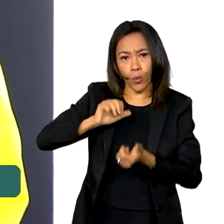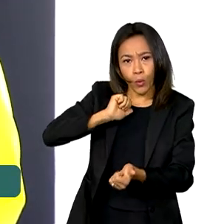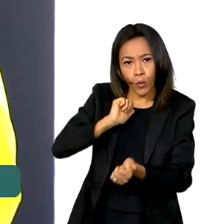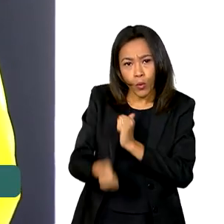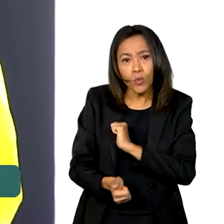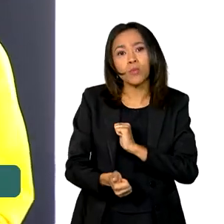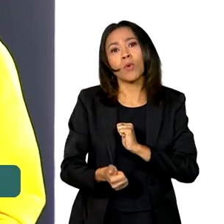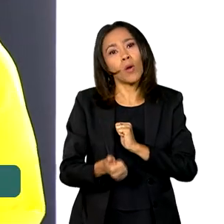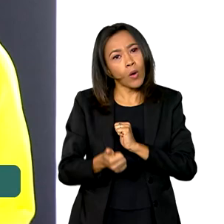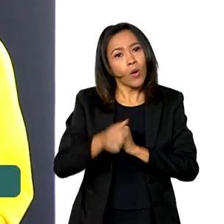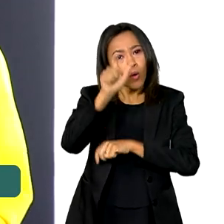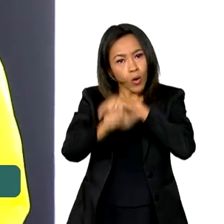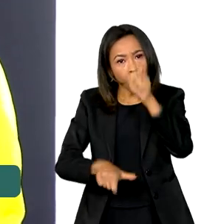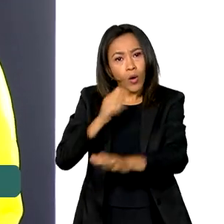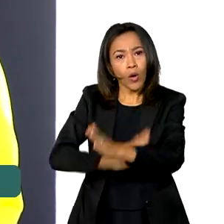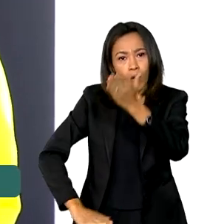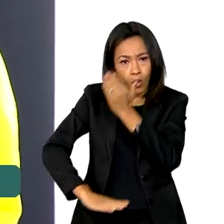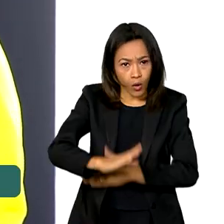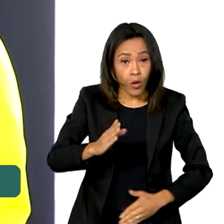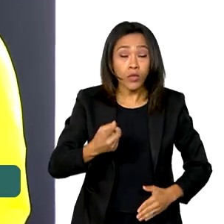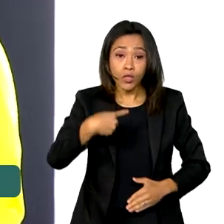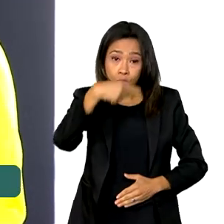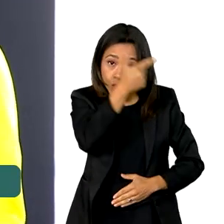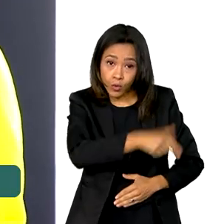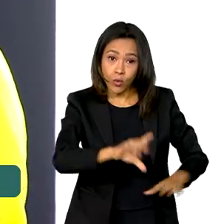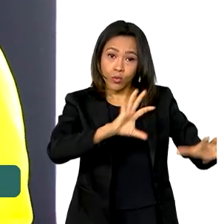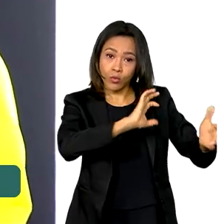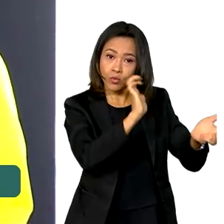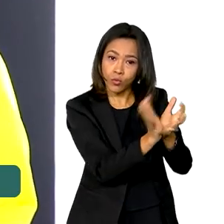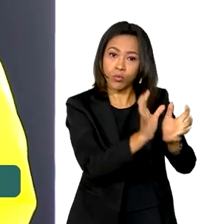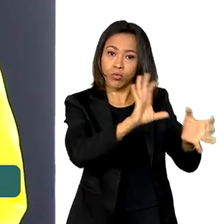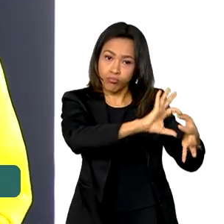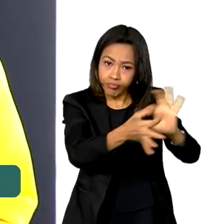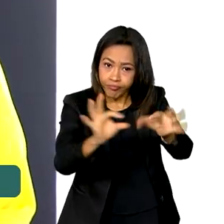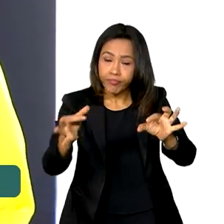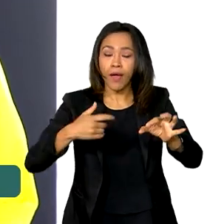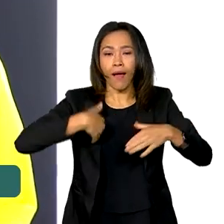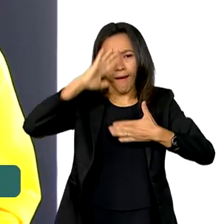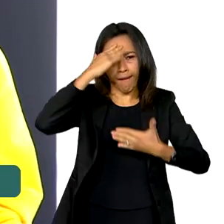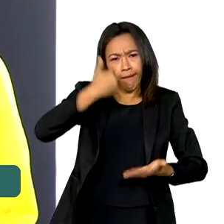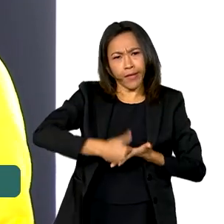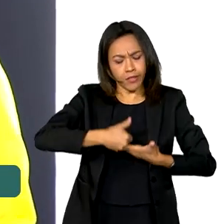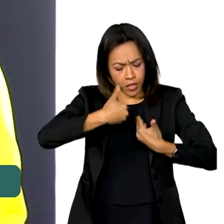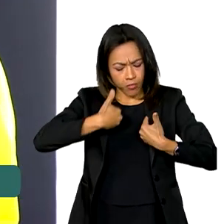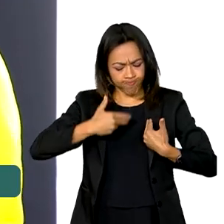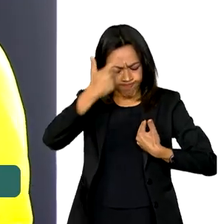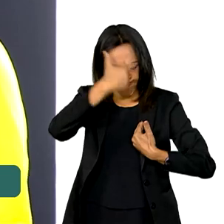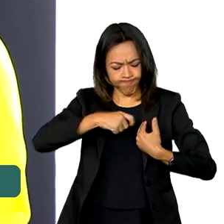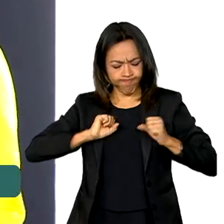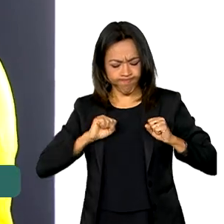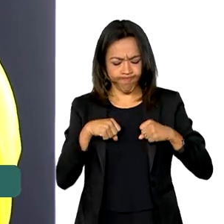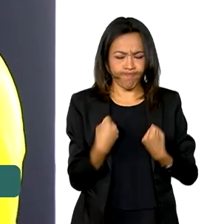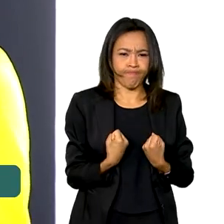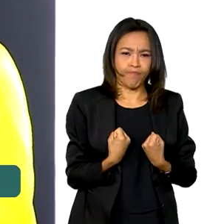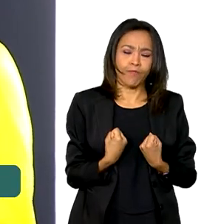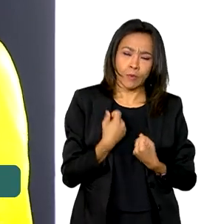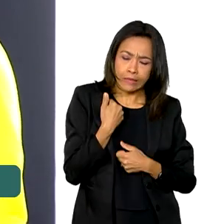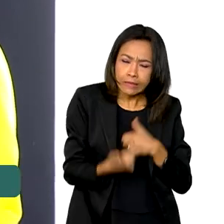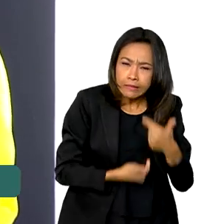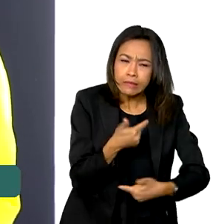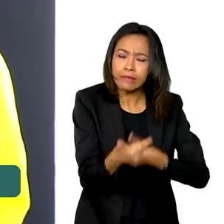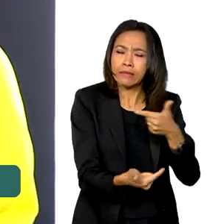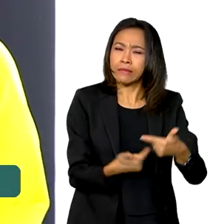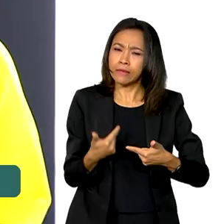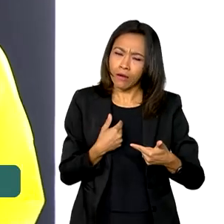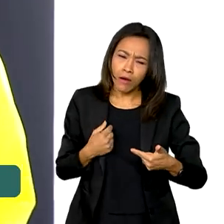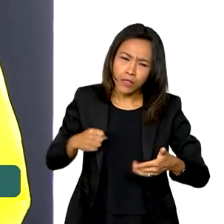atletas paralímpicos, olímpicos, acreditar no seu potencial, acreditar no seu trabalho. Nós atletas que nos